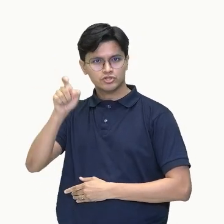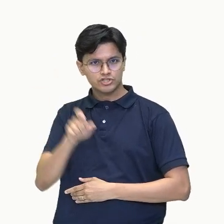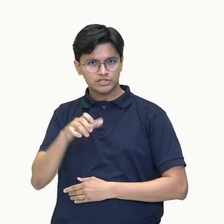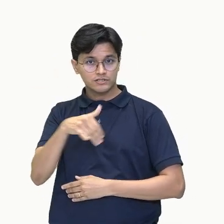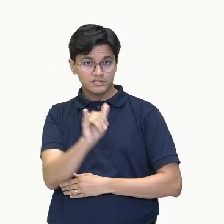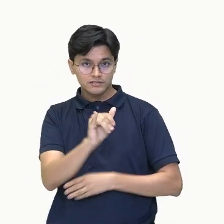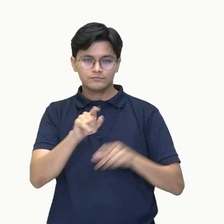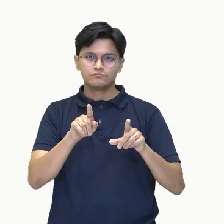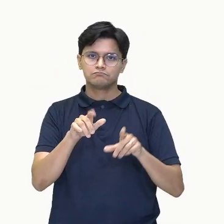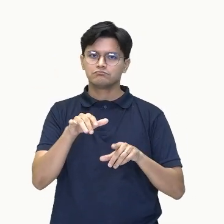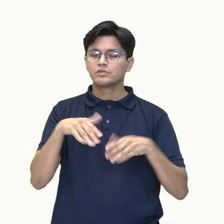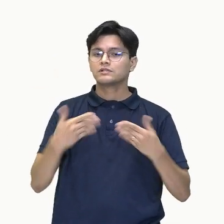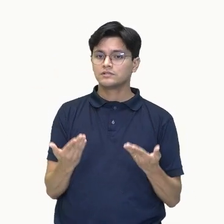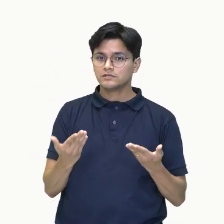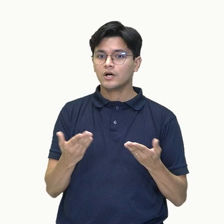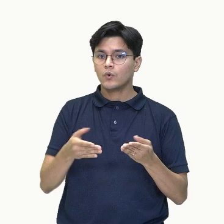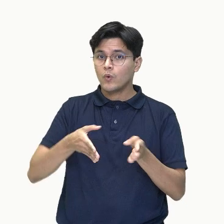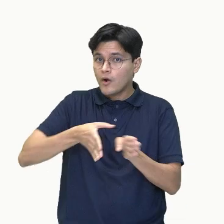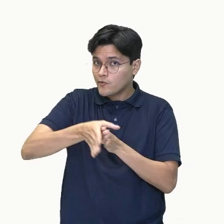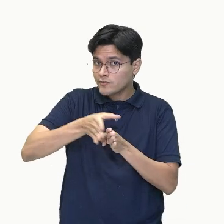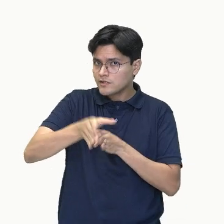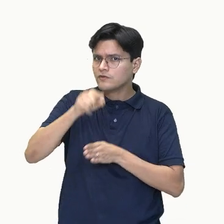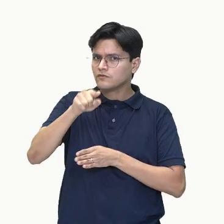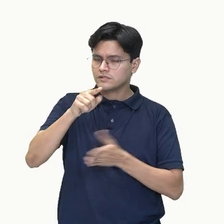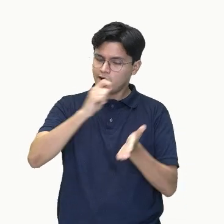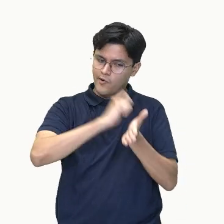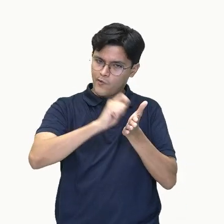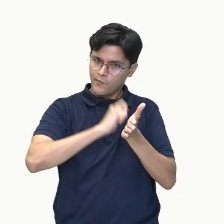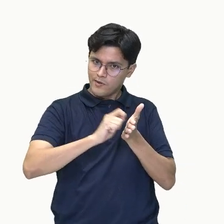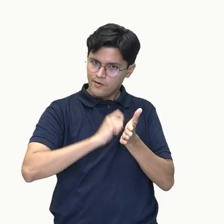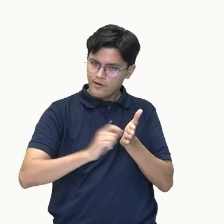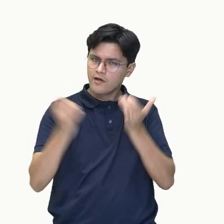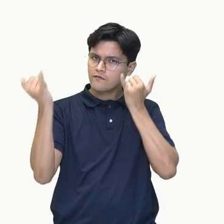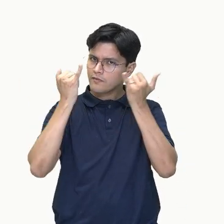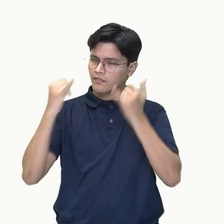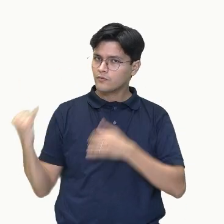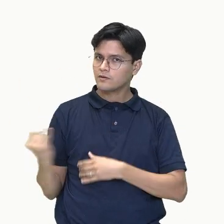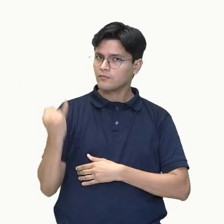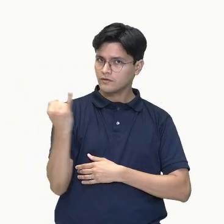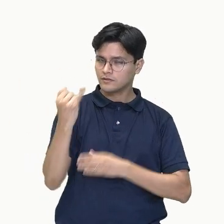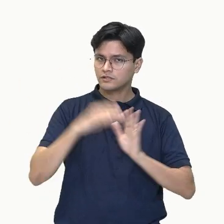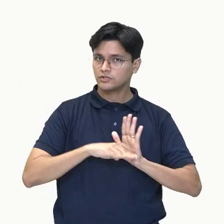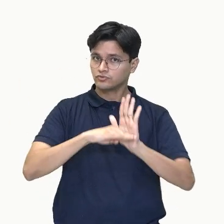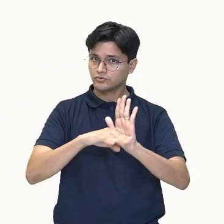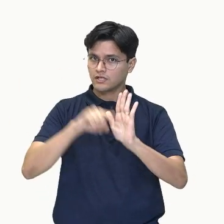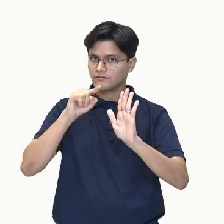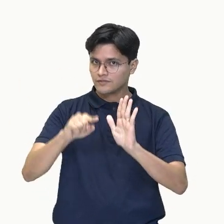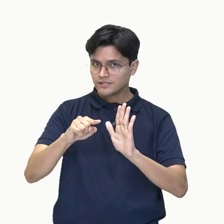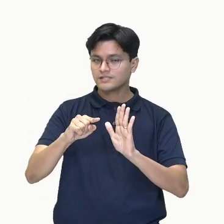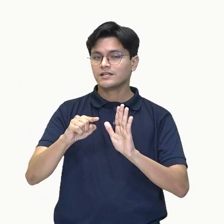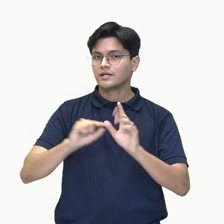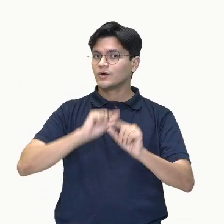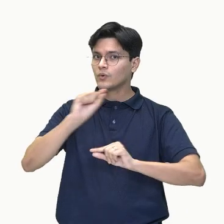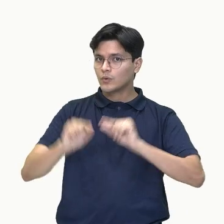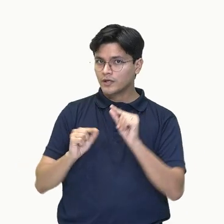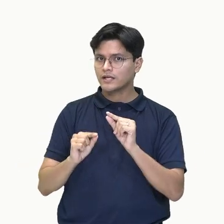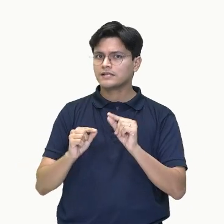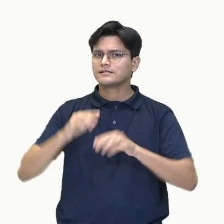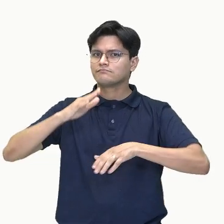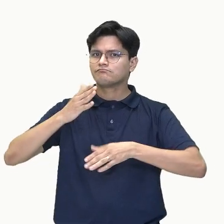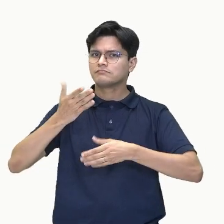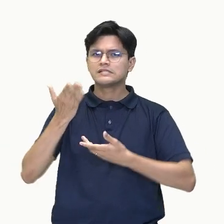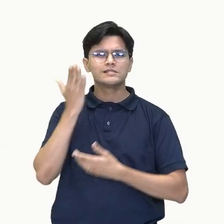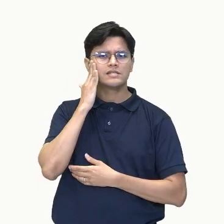e y, eu te aconselho a copiar, porque isso aí vai te ajudar na hora de você localizar os pares ordenados lá no seu